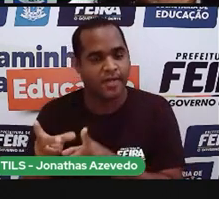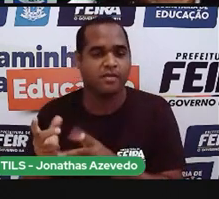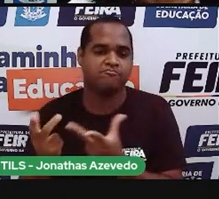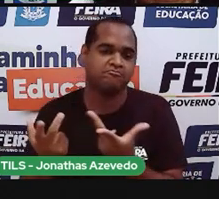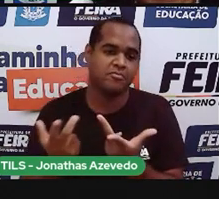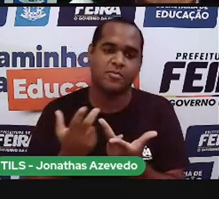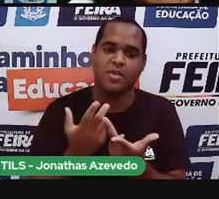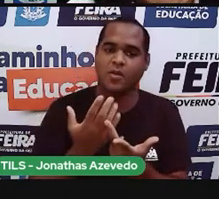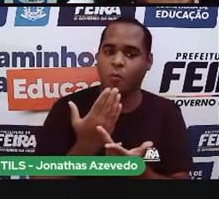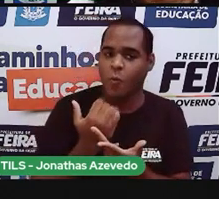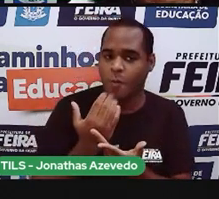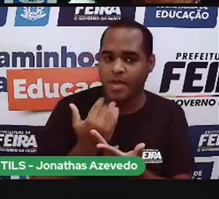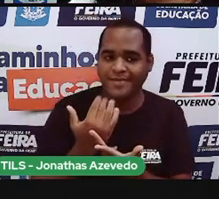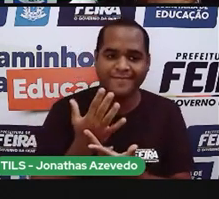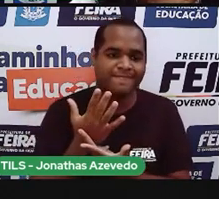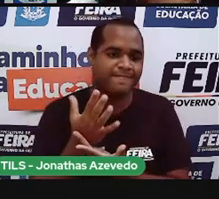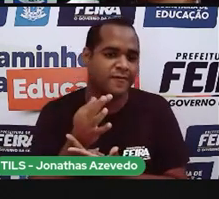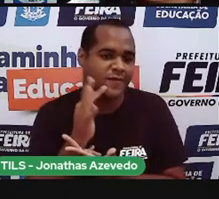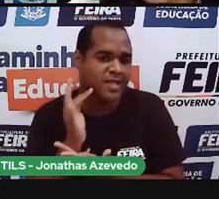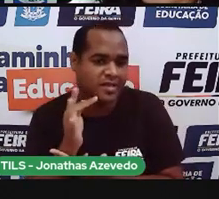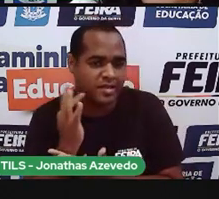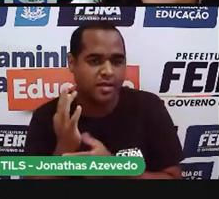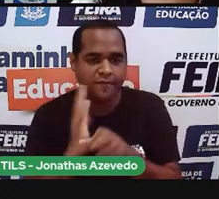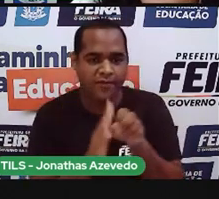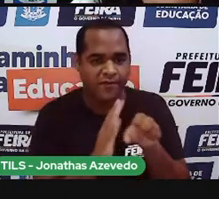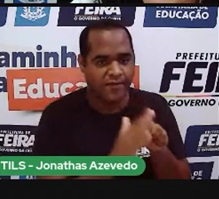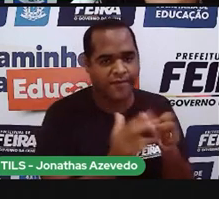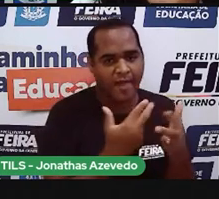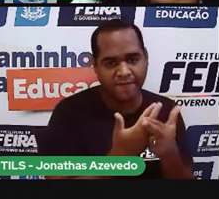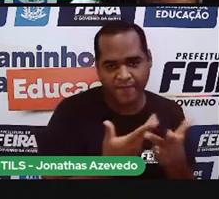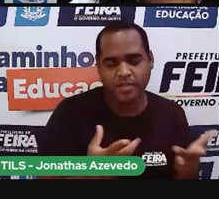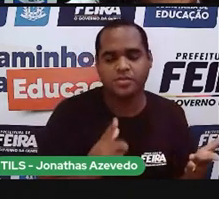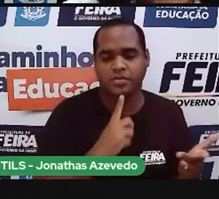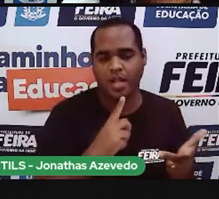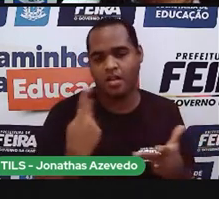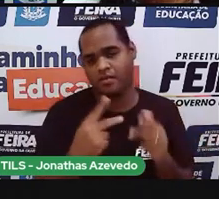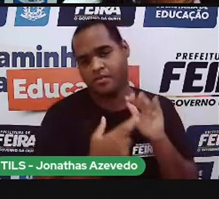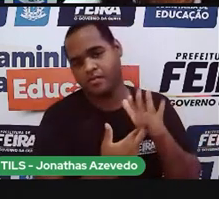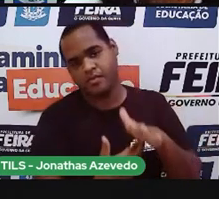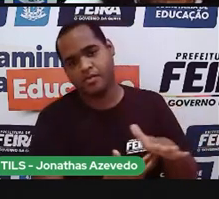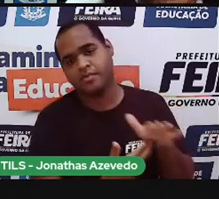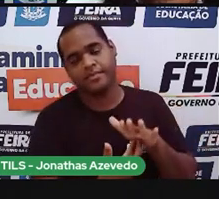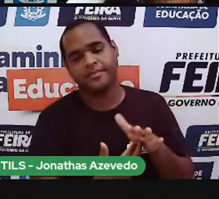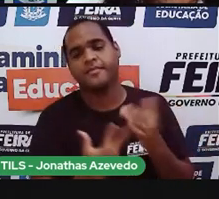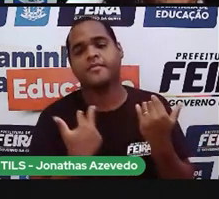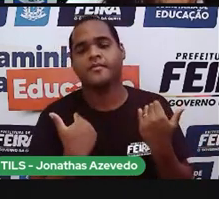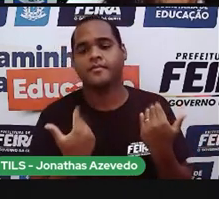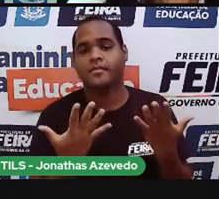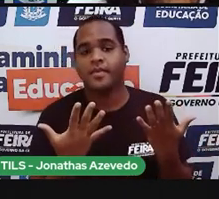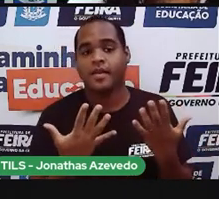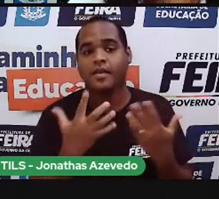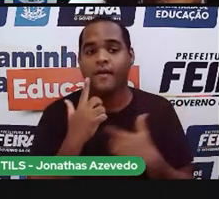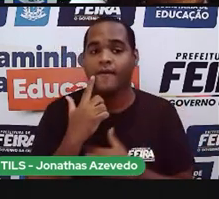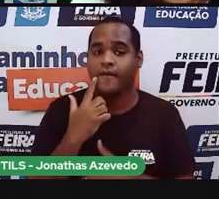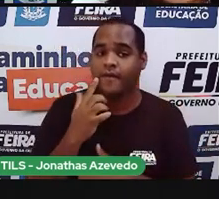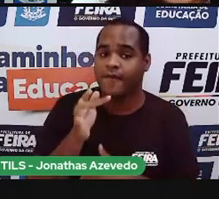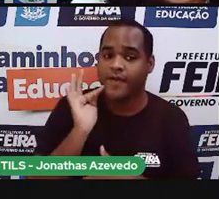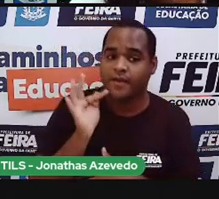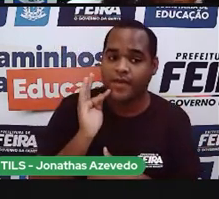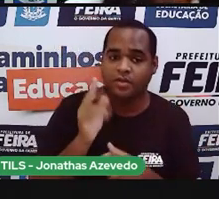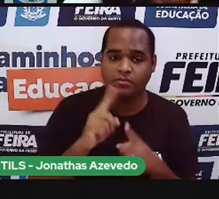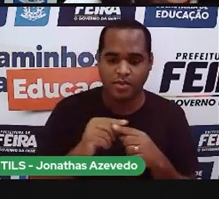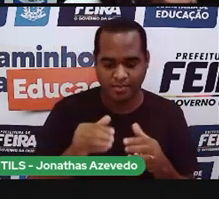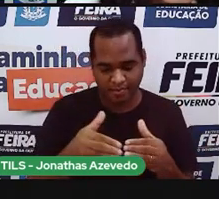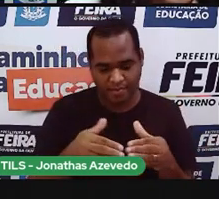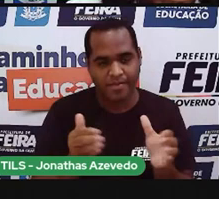vendem as frutas, as verduras e os produtos na feira. Eles vendem frutas e verduras na